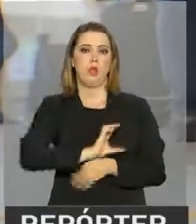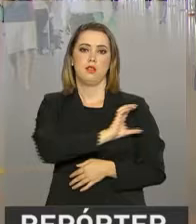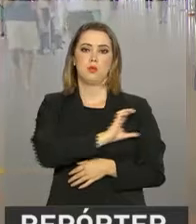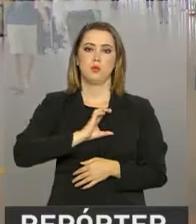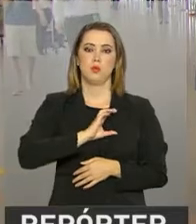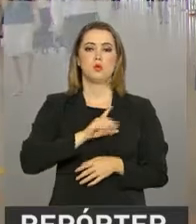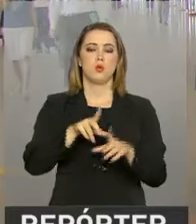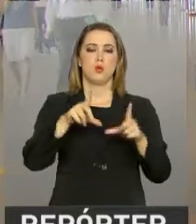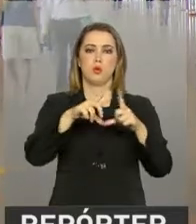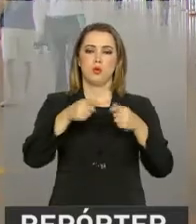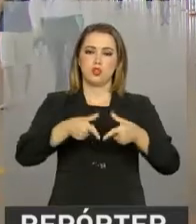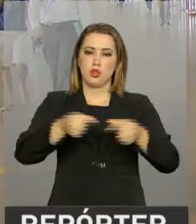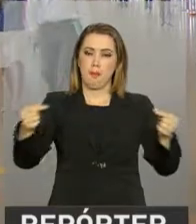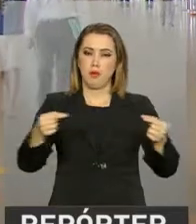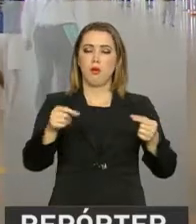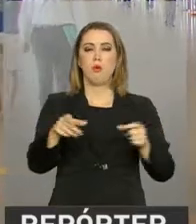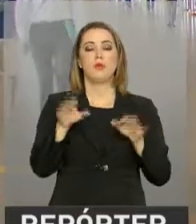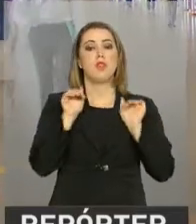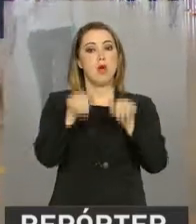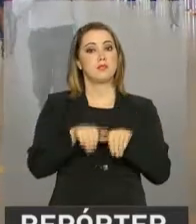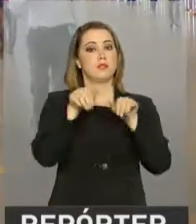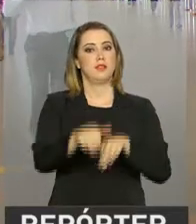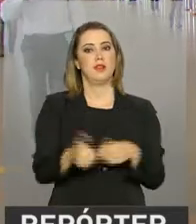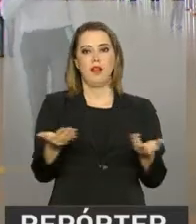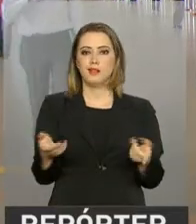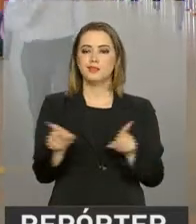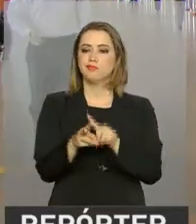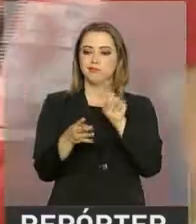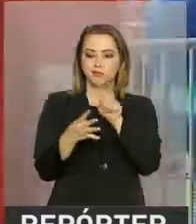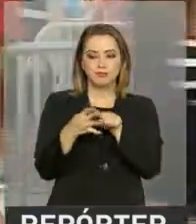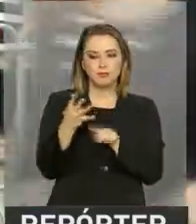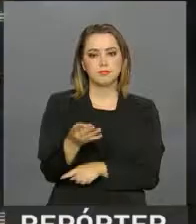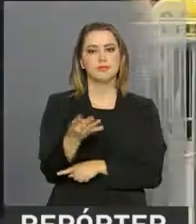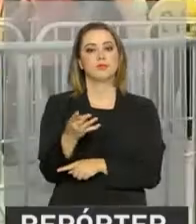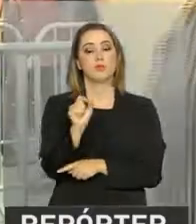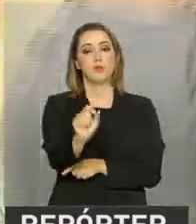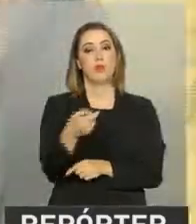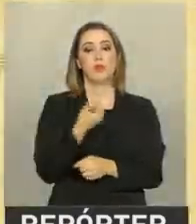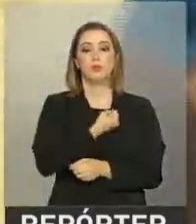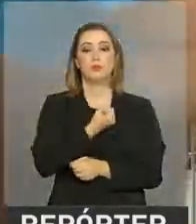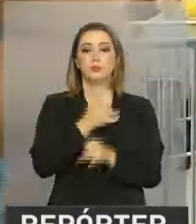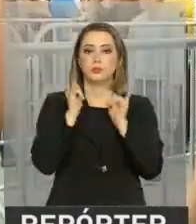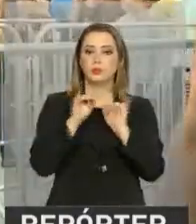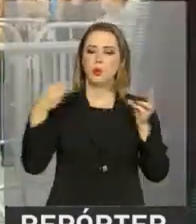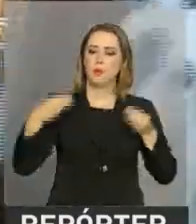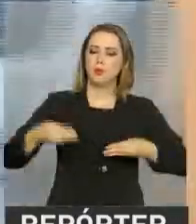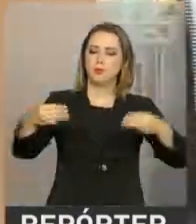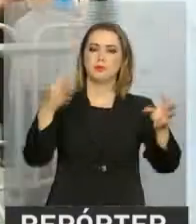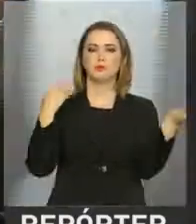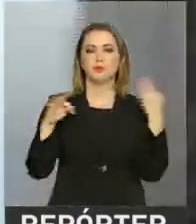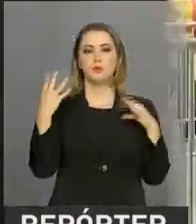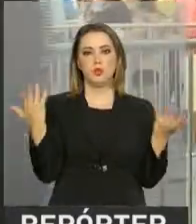o número é de um levantamento feito pelo ministério do turismo segundo a pesquisa a política de isenção